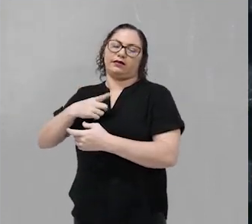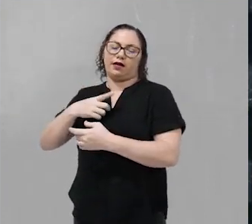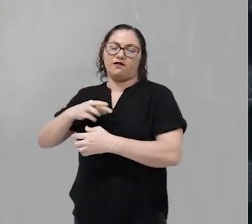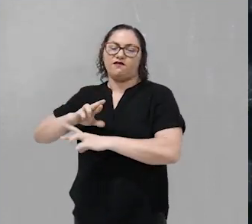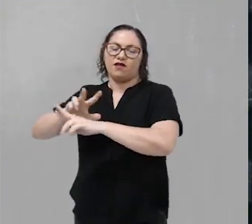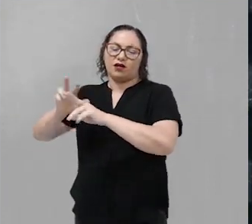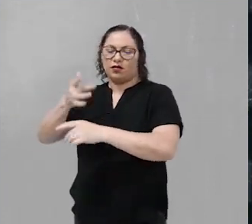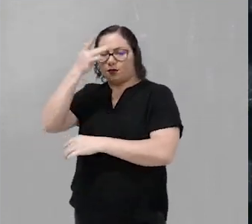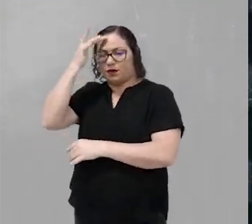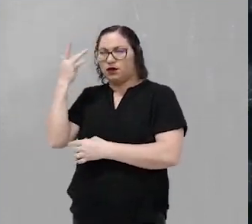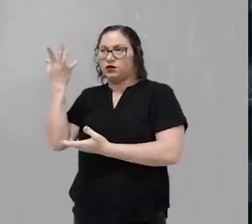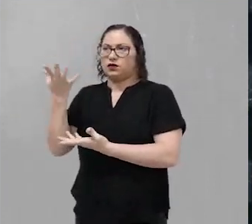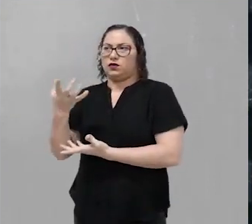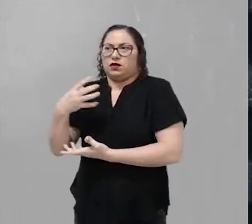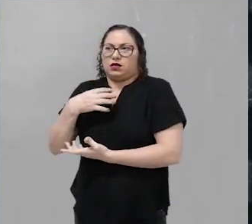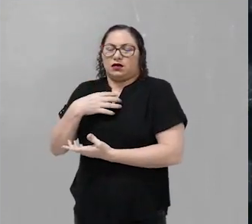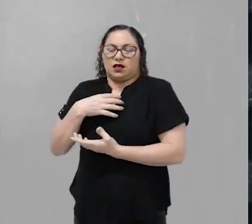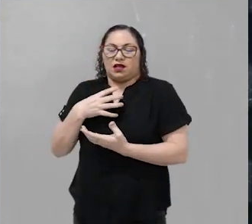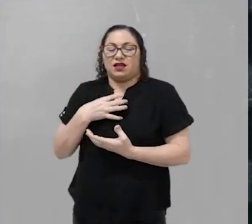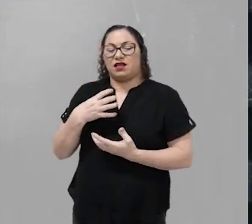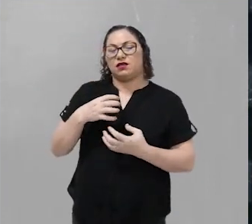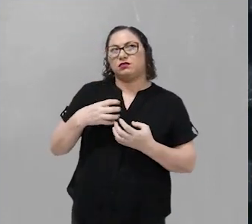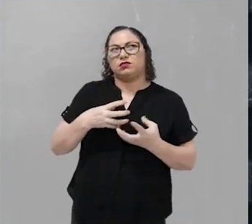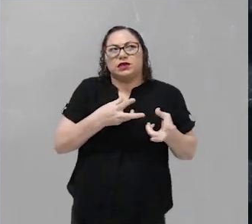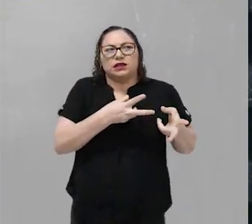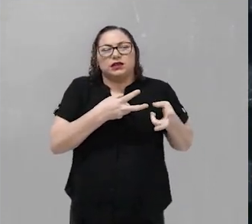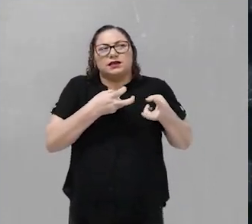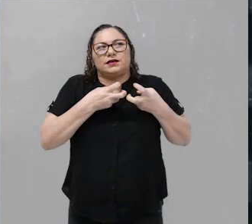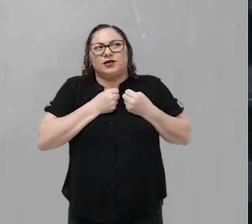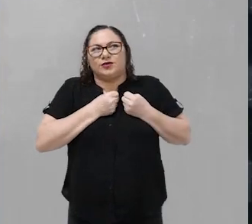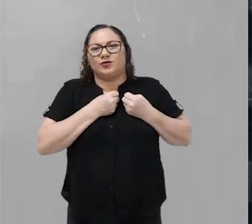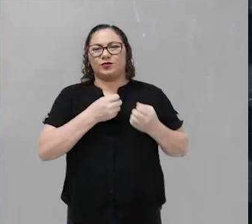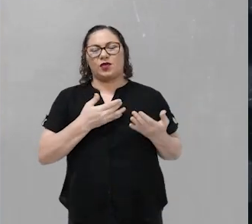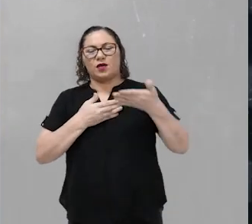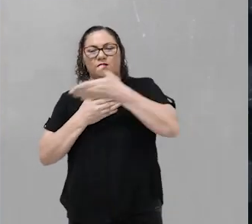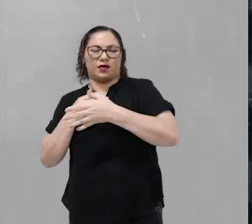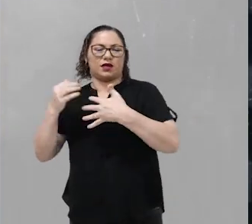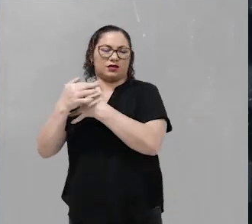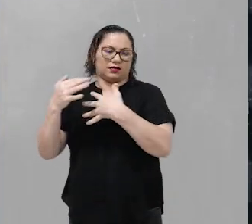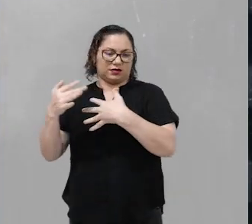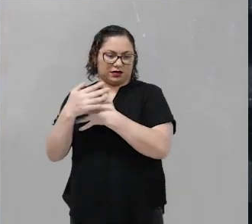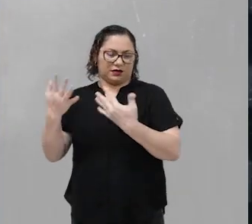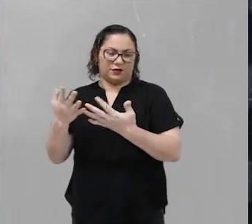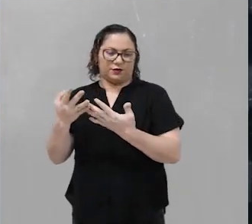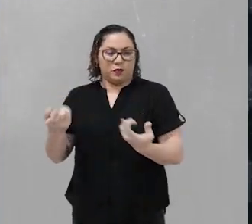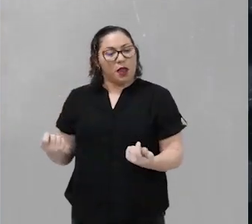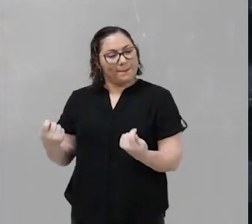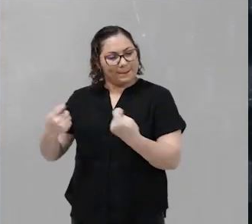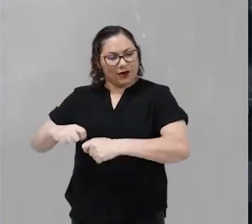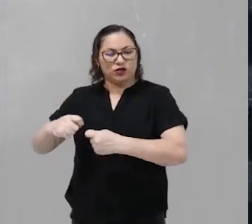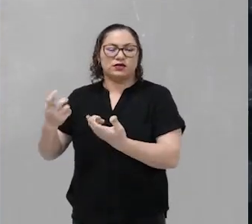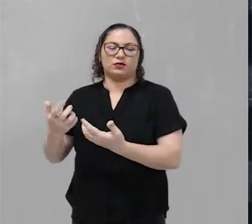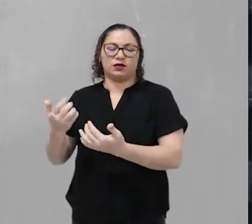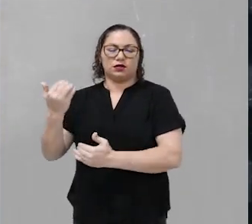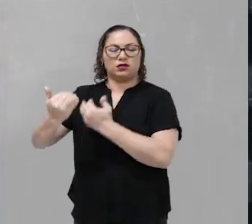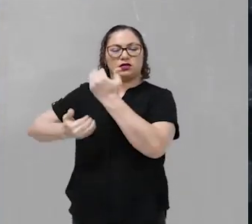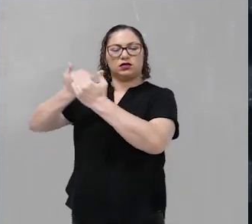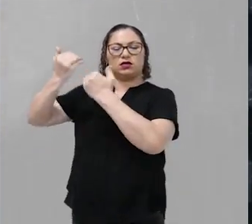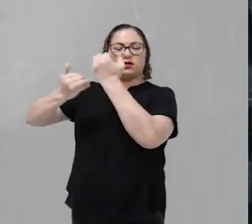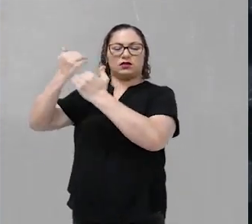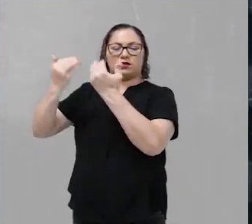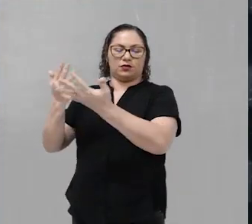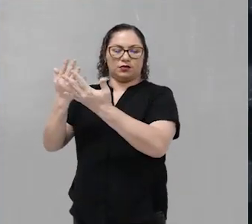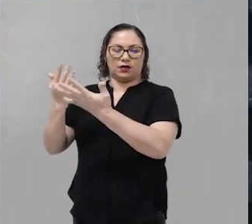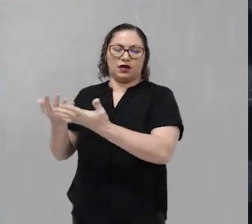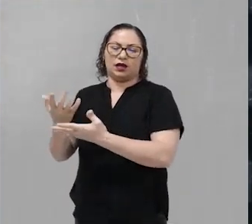obra. As pessoas se sentem atraídas para a cidade. Possibilidade de crescimento e emancipação social, de